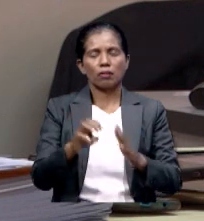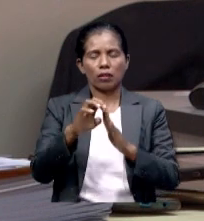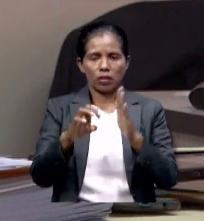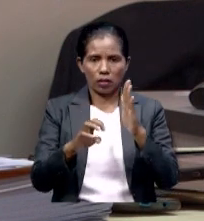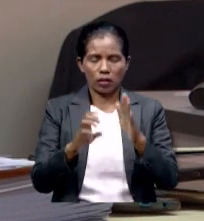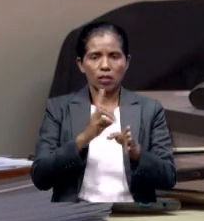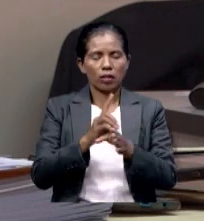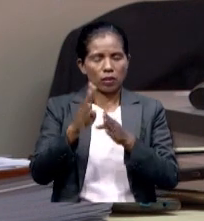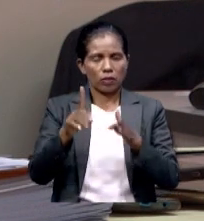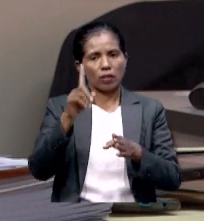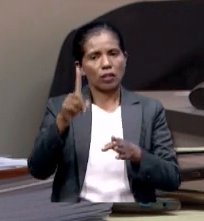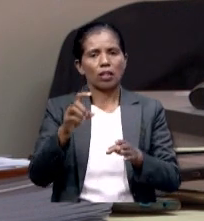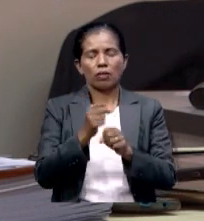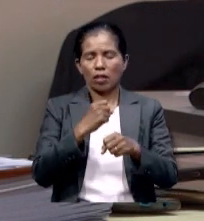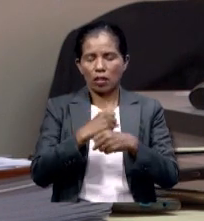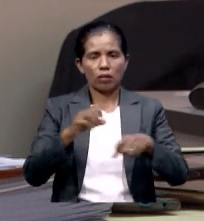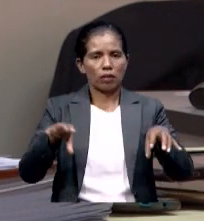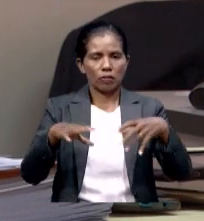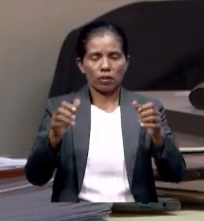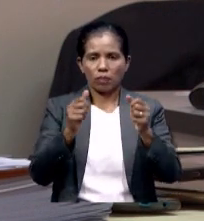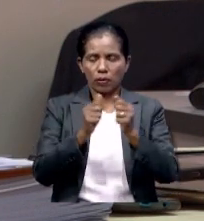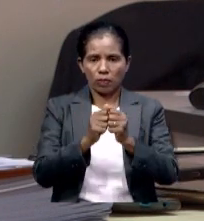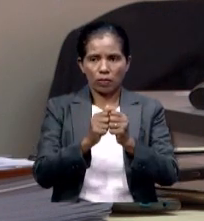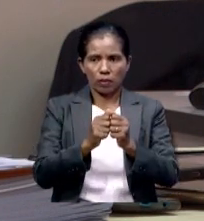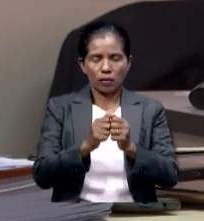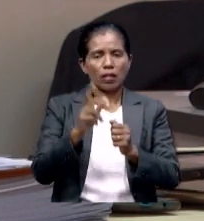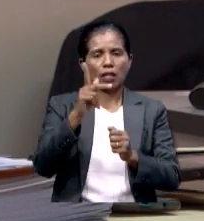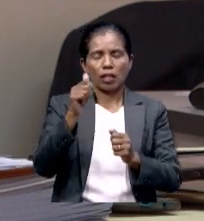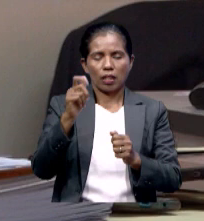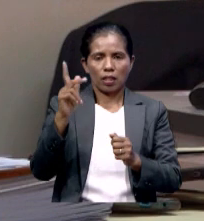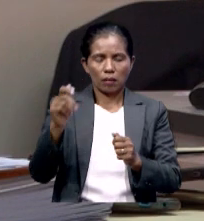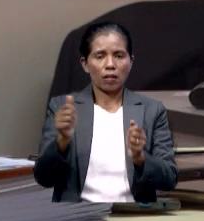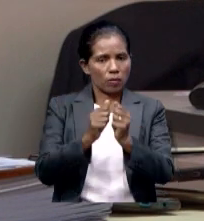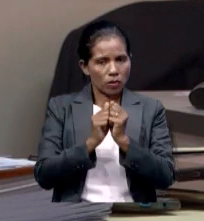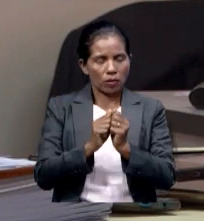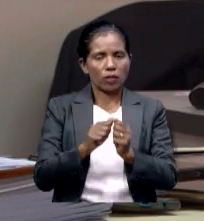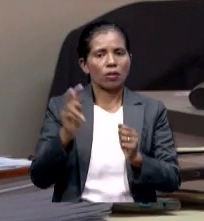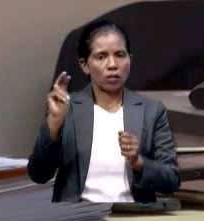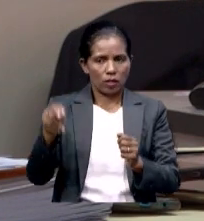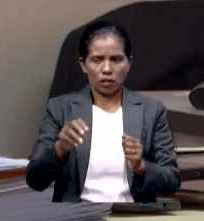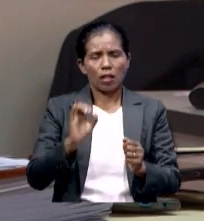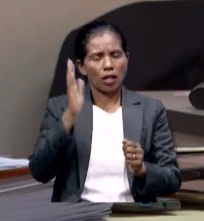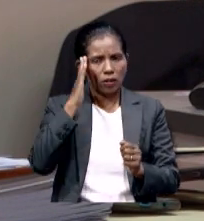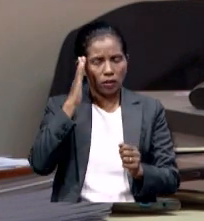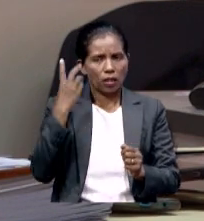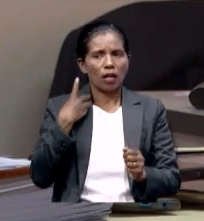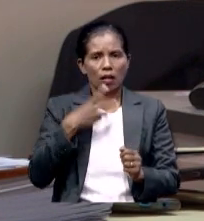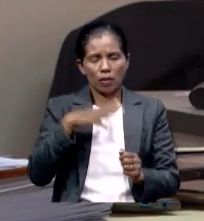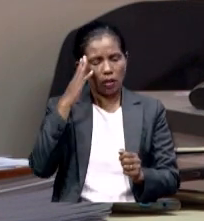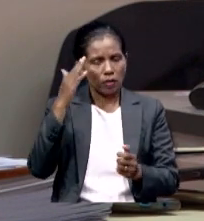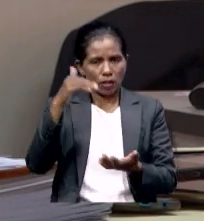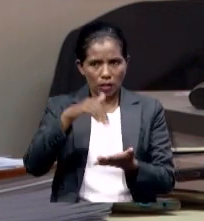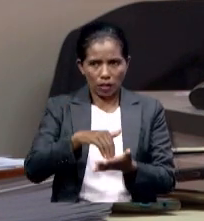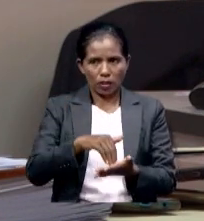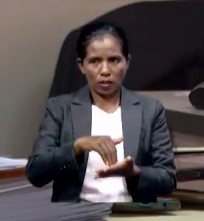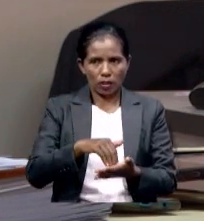atual serviço la dia tamba kak mos mai hamutu kona nia agora ida ne ma hanu into ami hanu in filafale katak se ma polit hanu